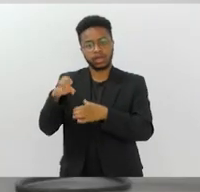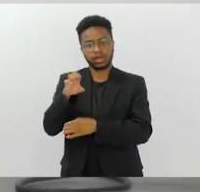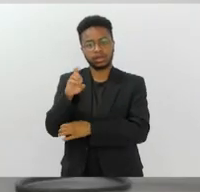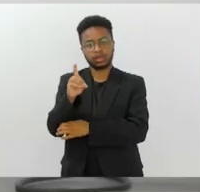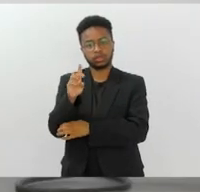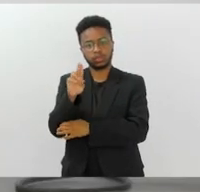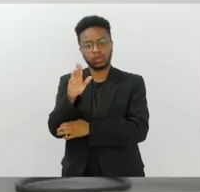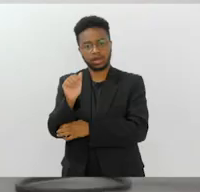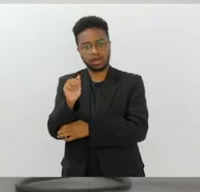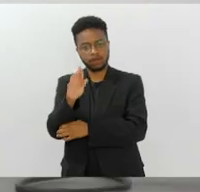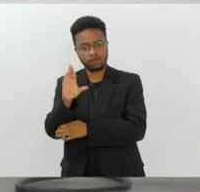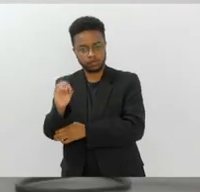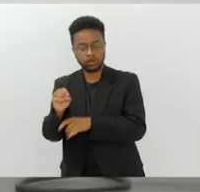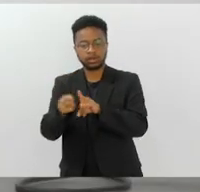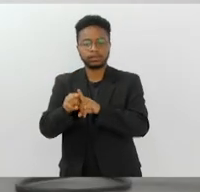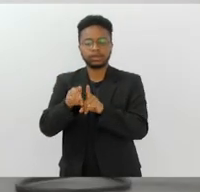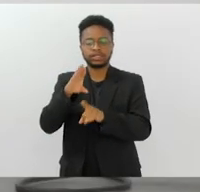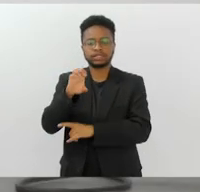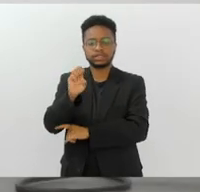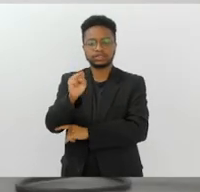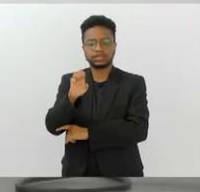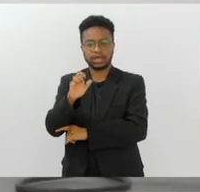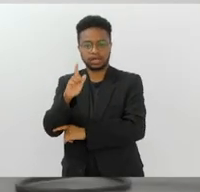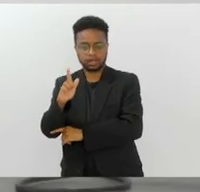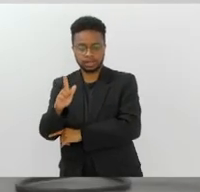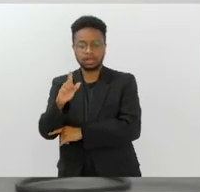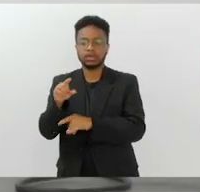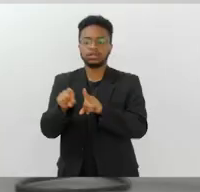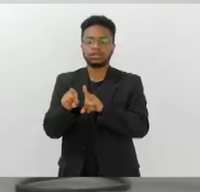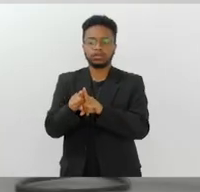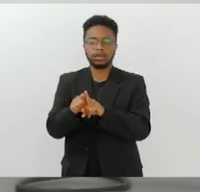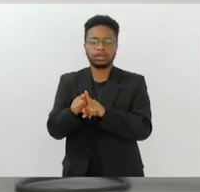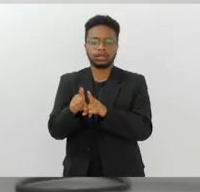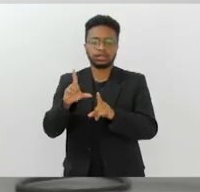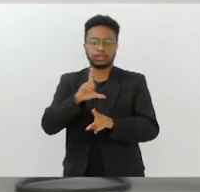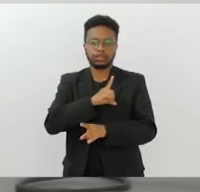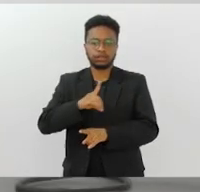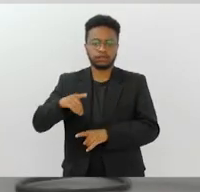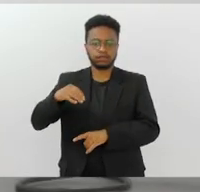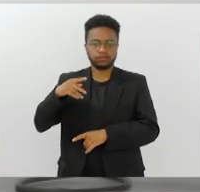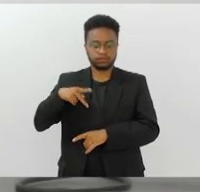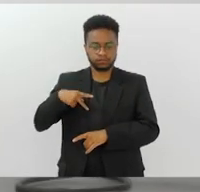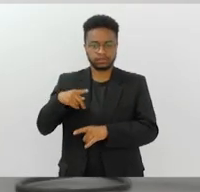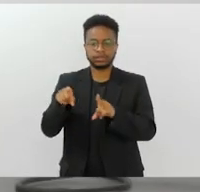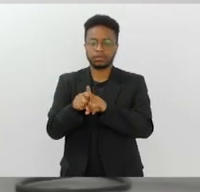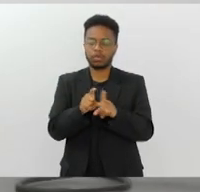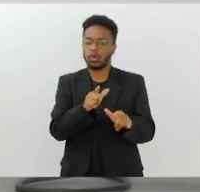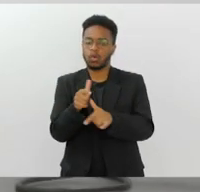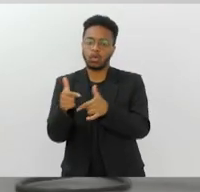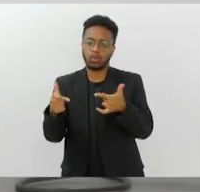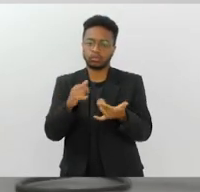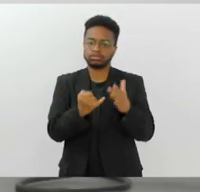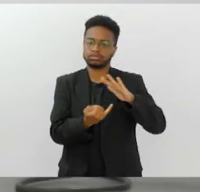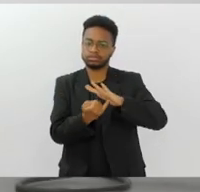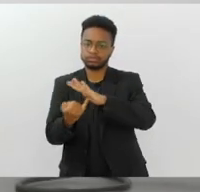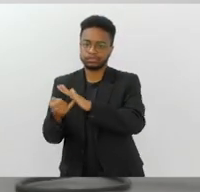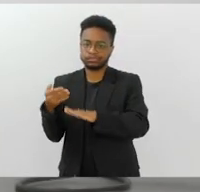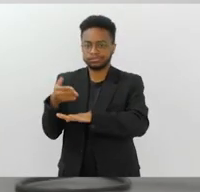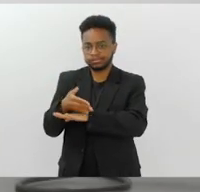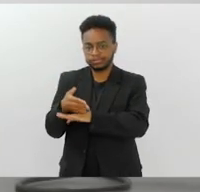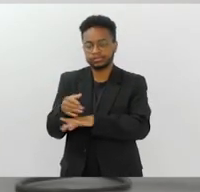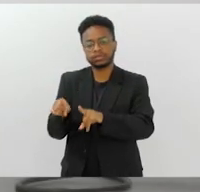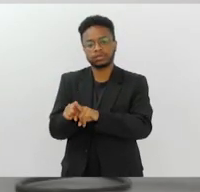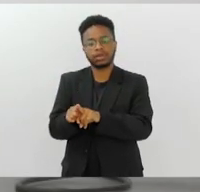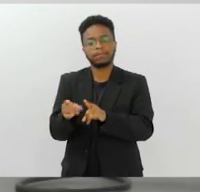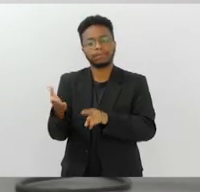CESEC participou defensoria vários movimentos participaram nessa audiência eu comentava eh com o